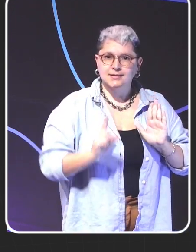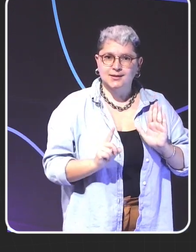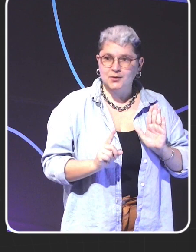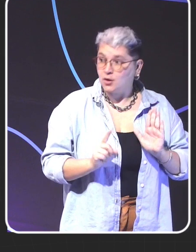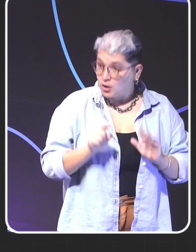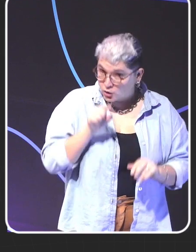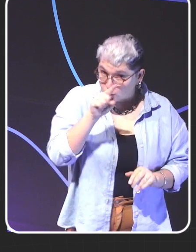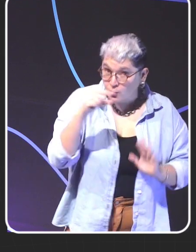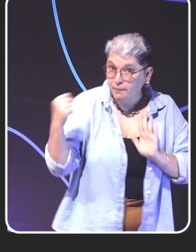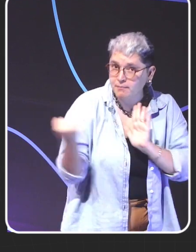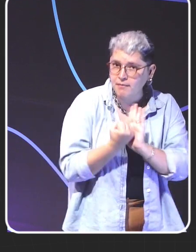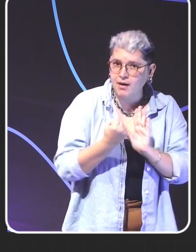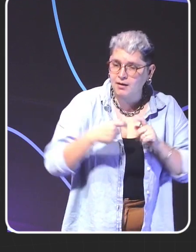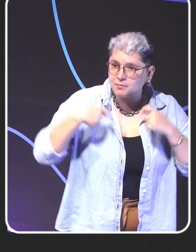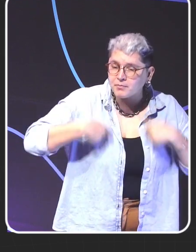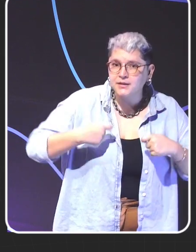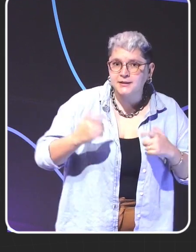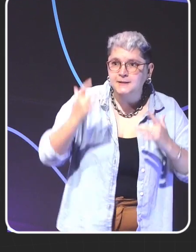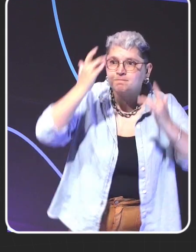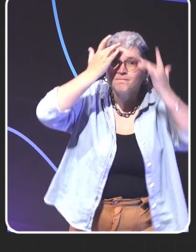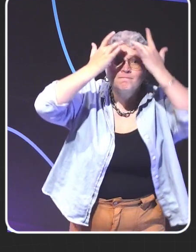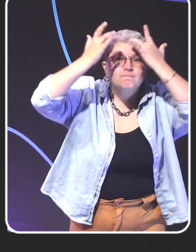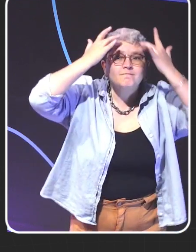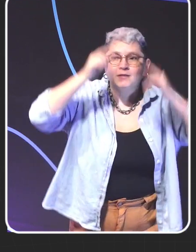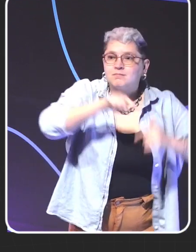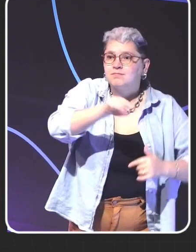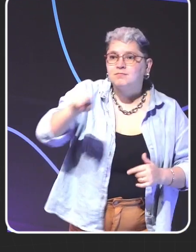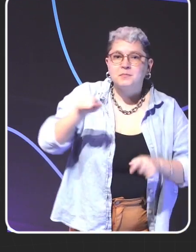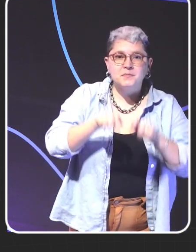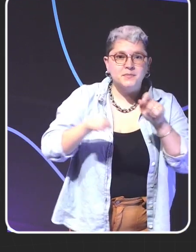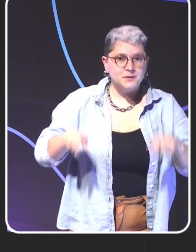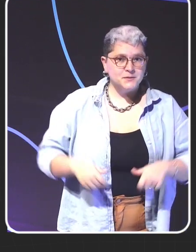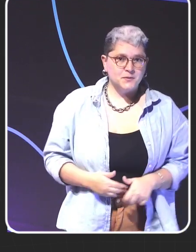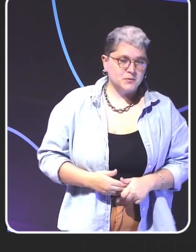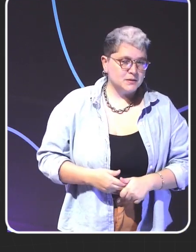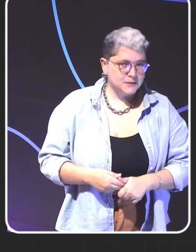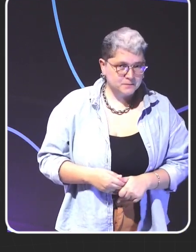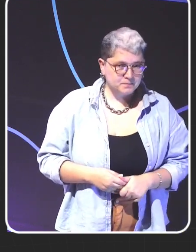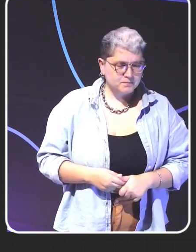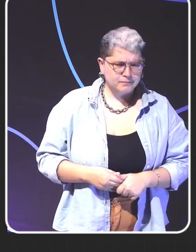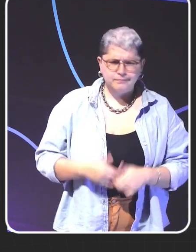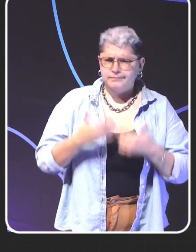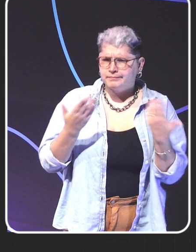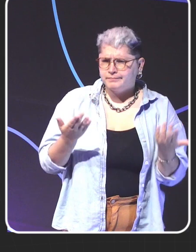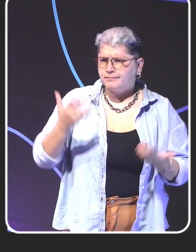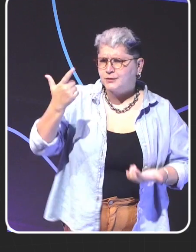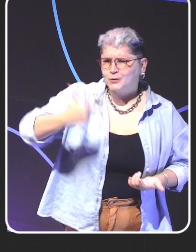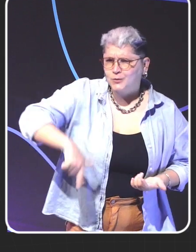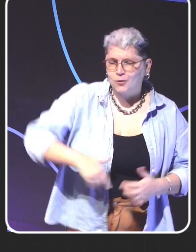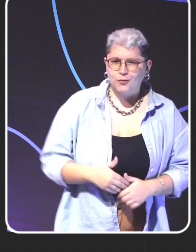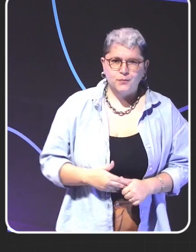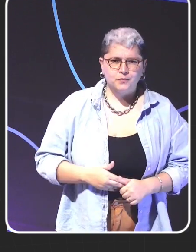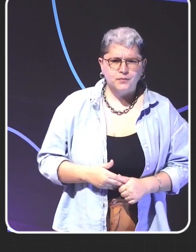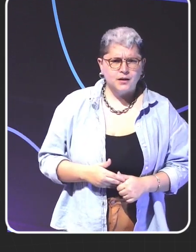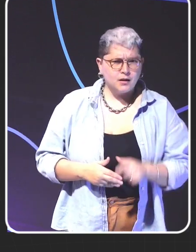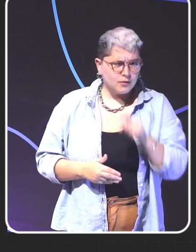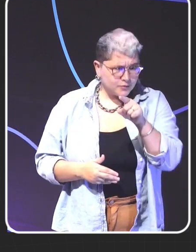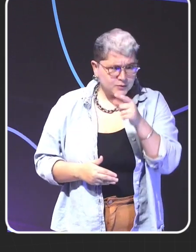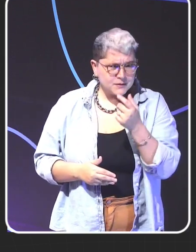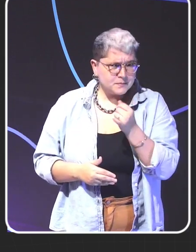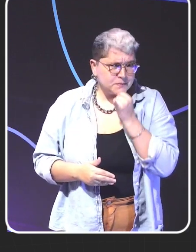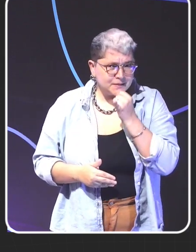ser inesquecível. E, novamente, será que você está tão distante assim